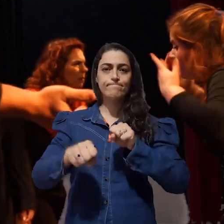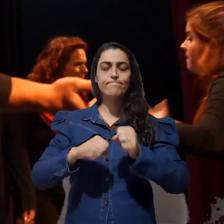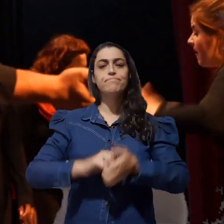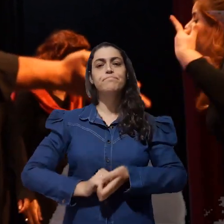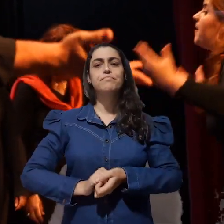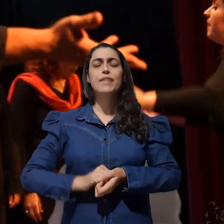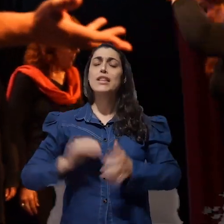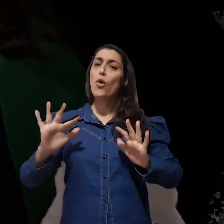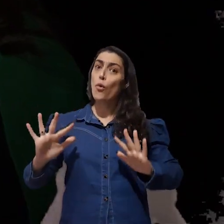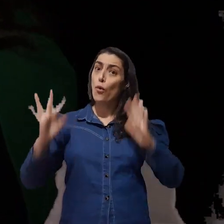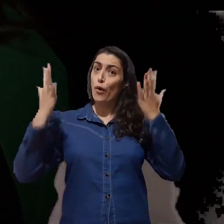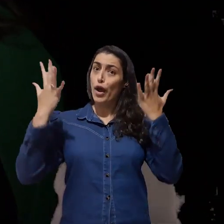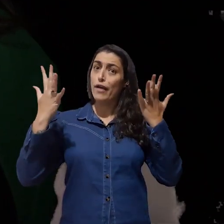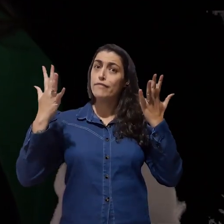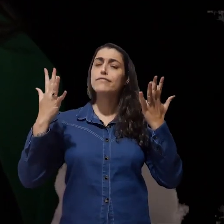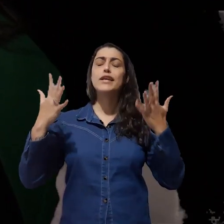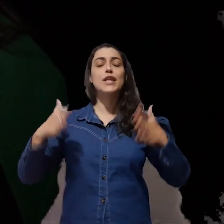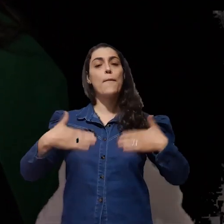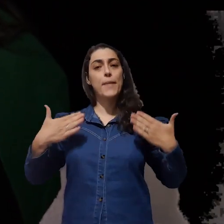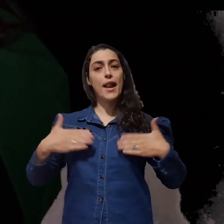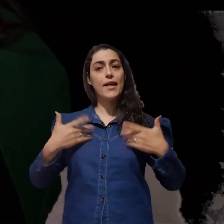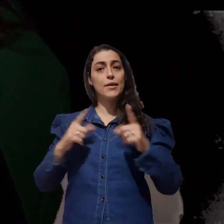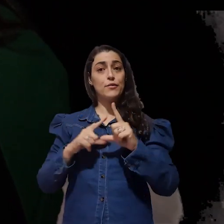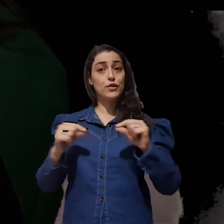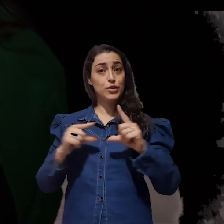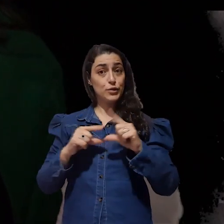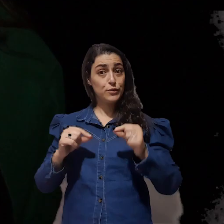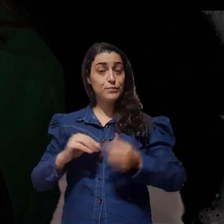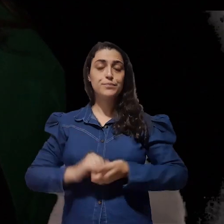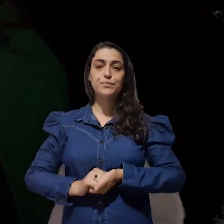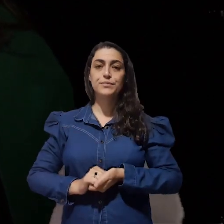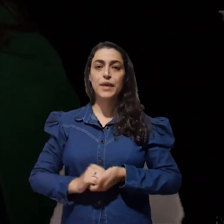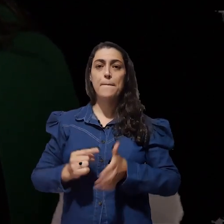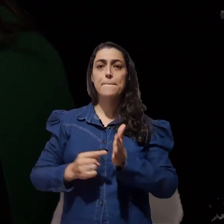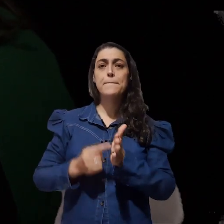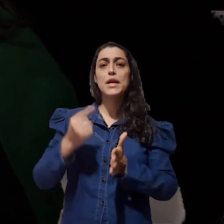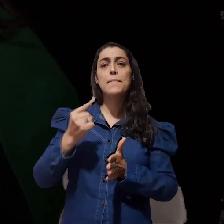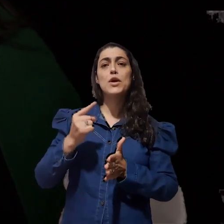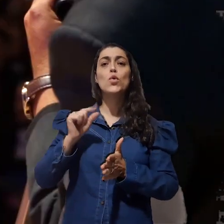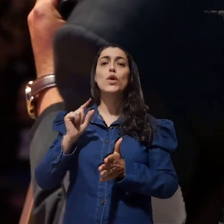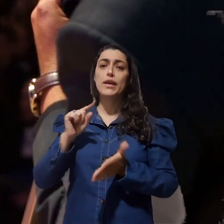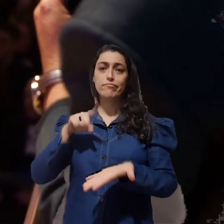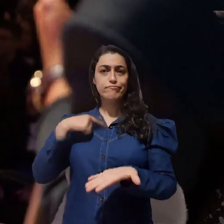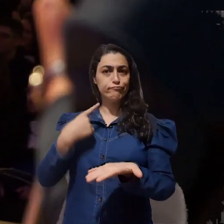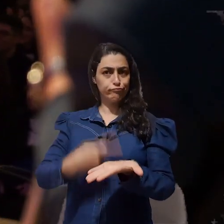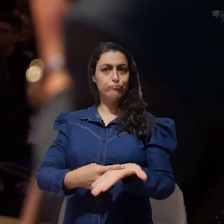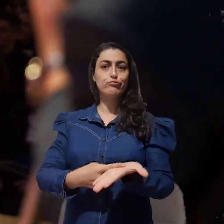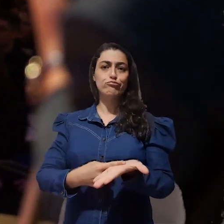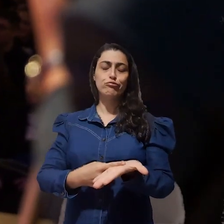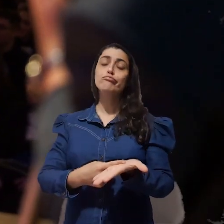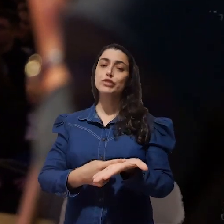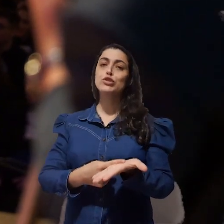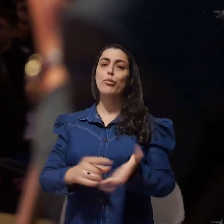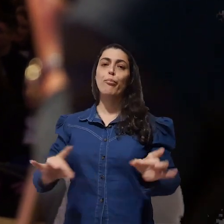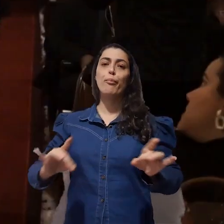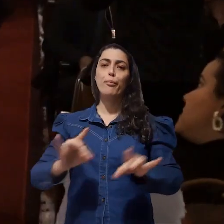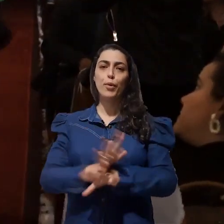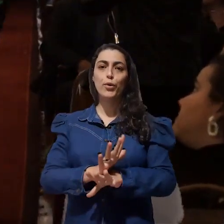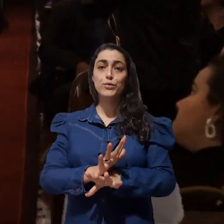formado. Essa solenidade ela é sempre um momento de muita alegria, muita satisfação para a instituição.